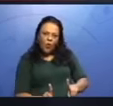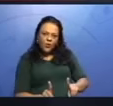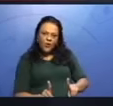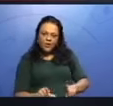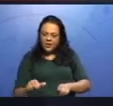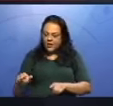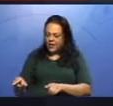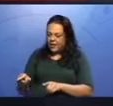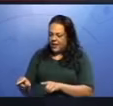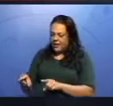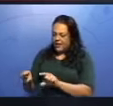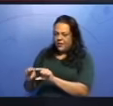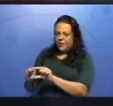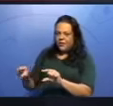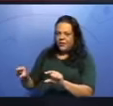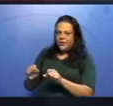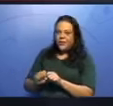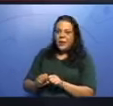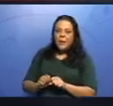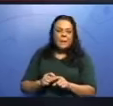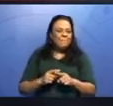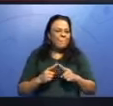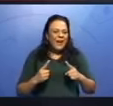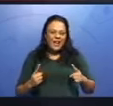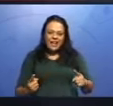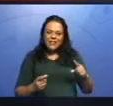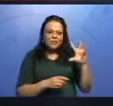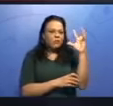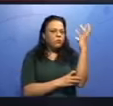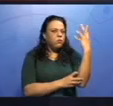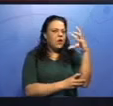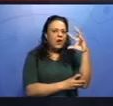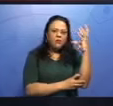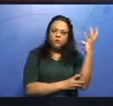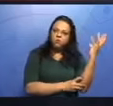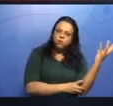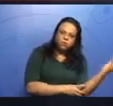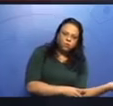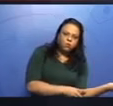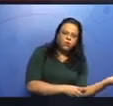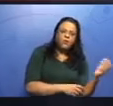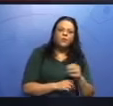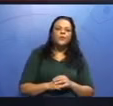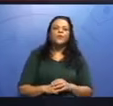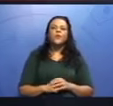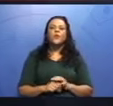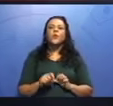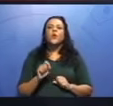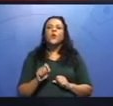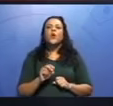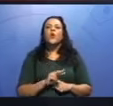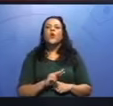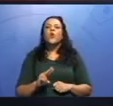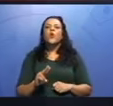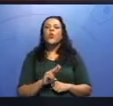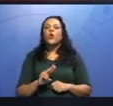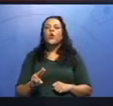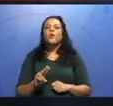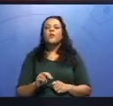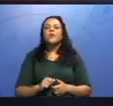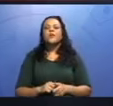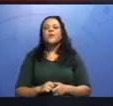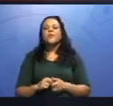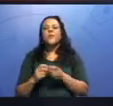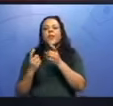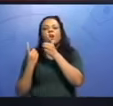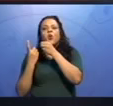com essa lógica. Mas não derrubou árvores. O nome adversativa vem da palavra diverso, que